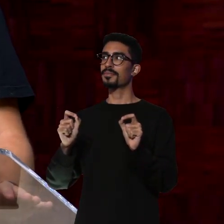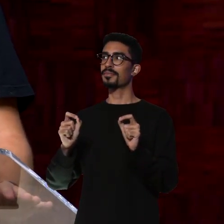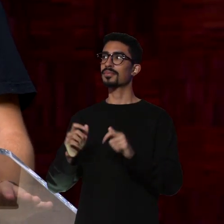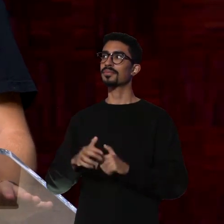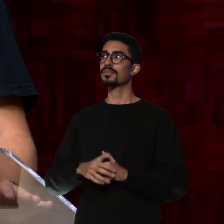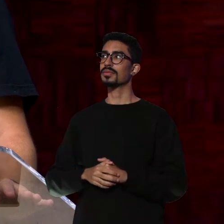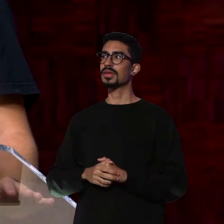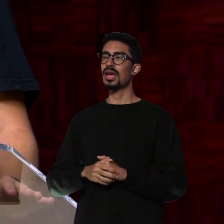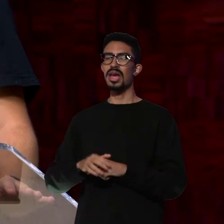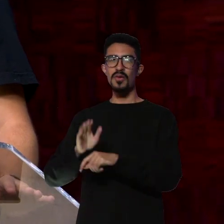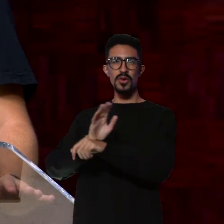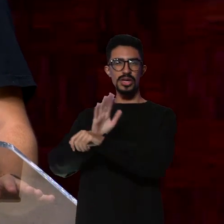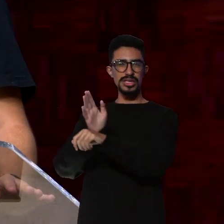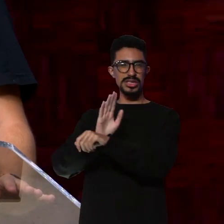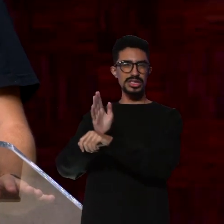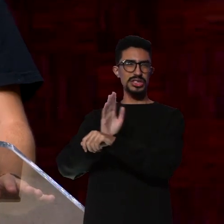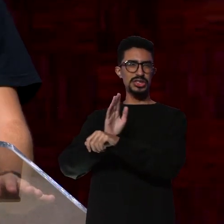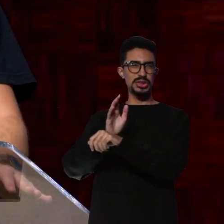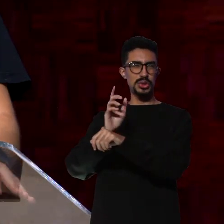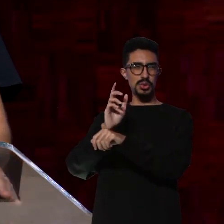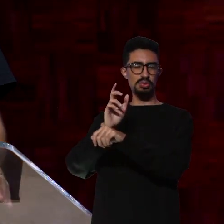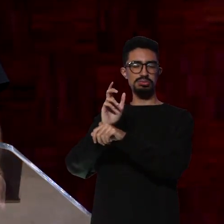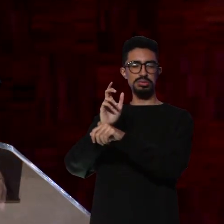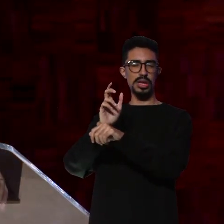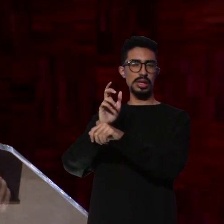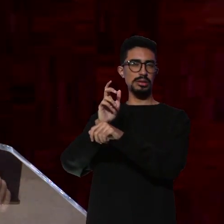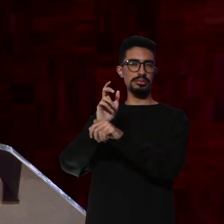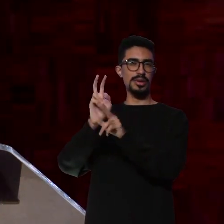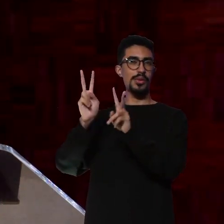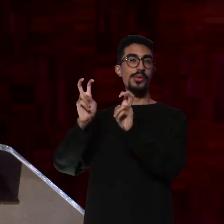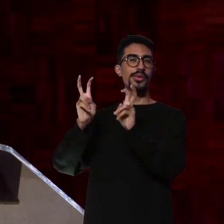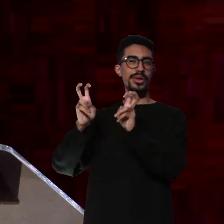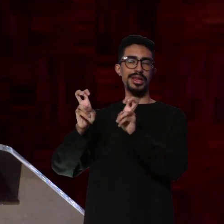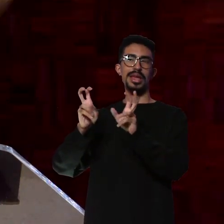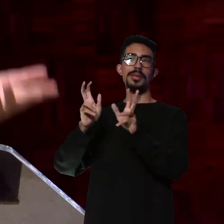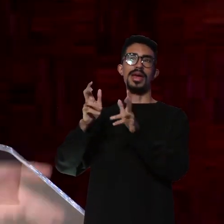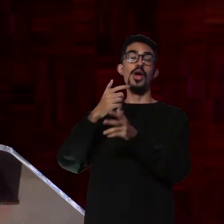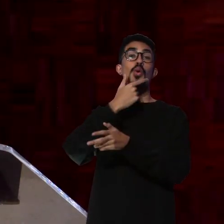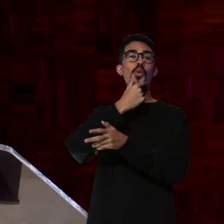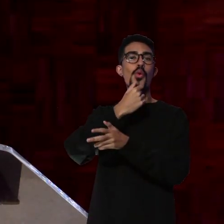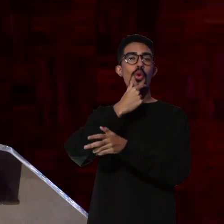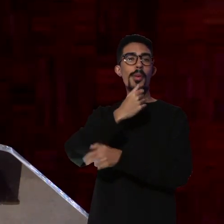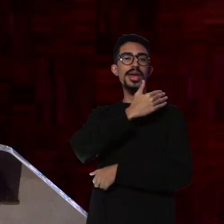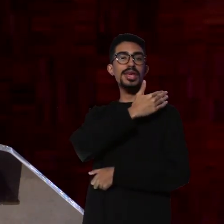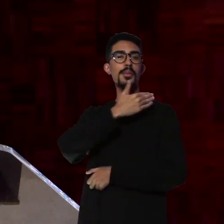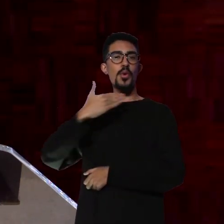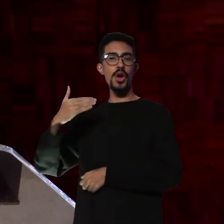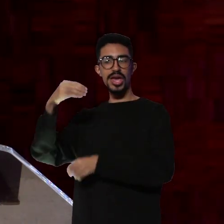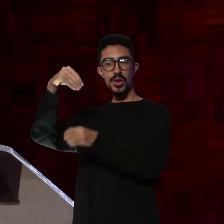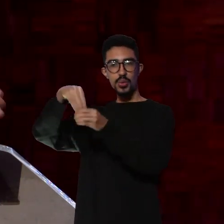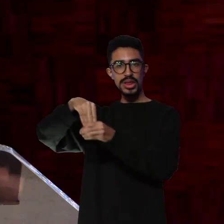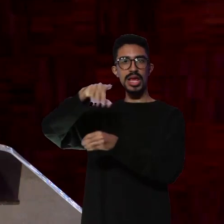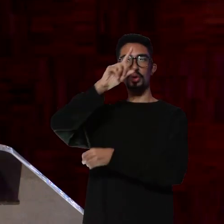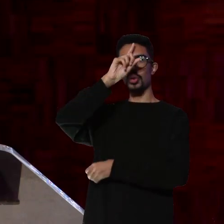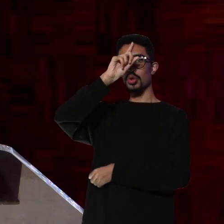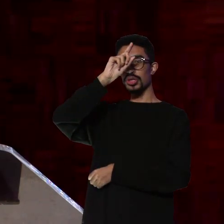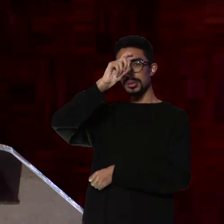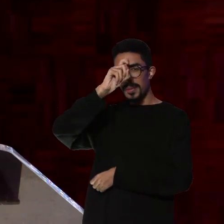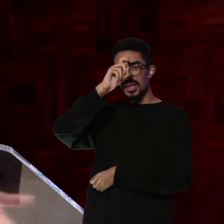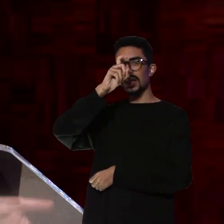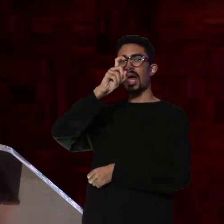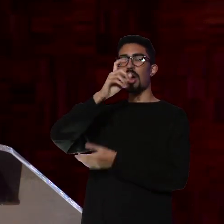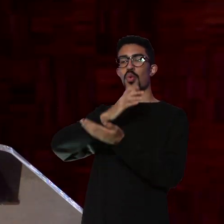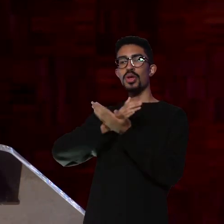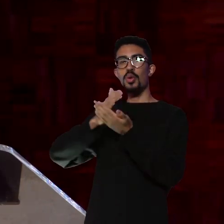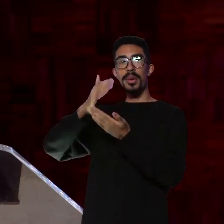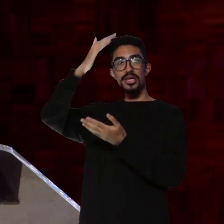Awake, um cara que morria no centro cirúrgico, ele ficava, a alma dele penada perambulando pelo tal do hospital. Tudo a ver com crente, né, gente? Nada